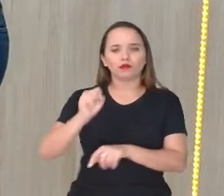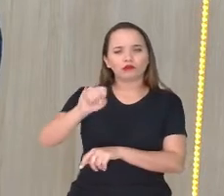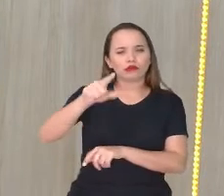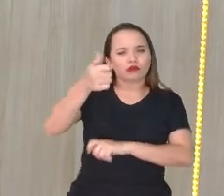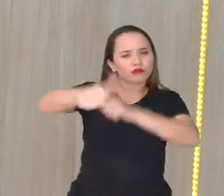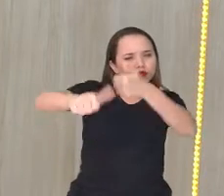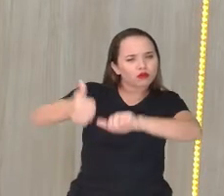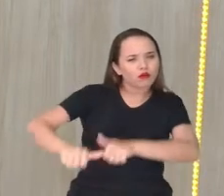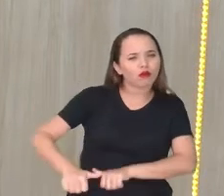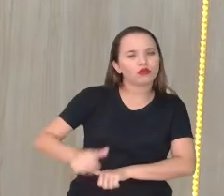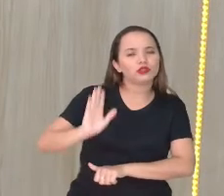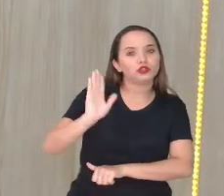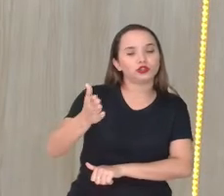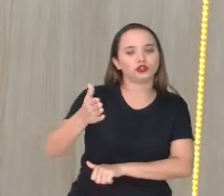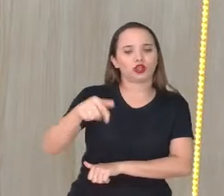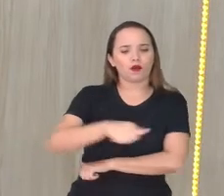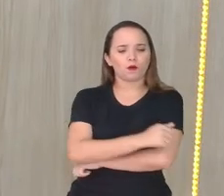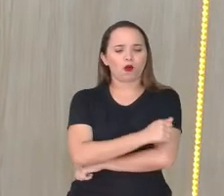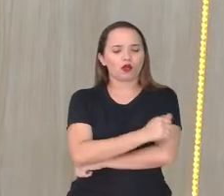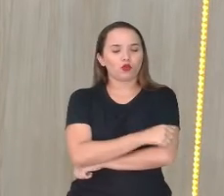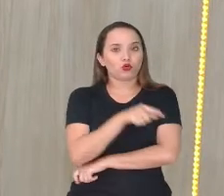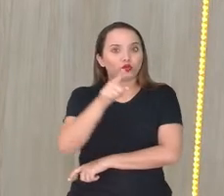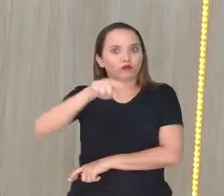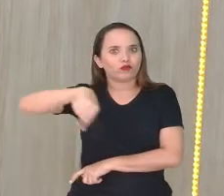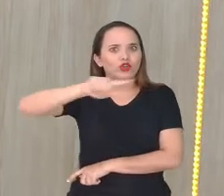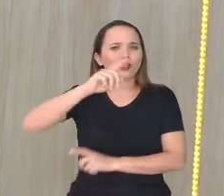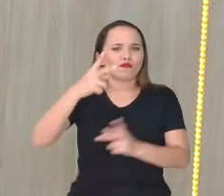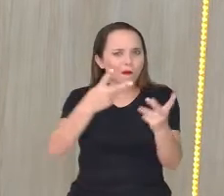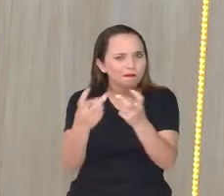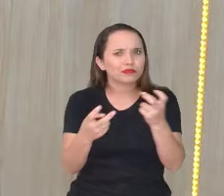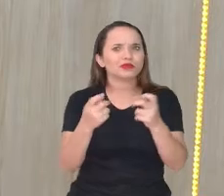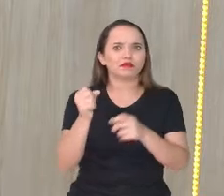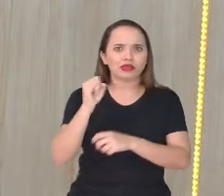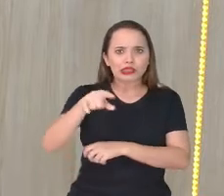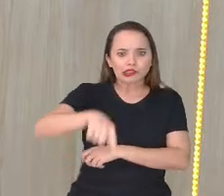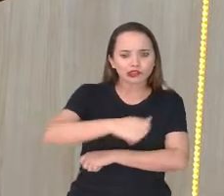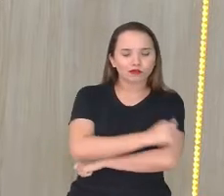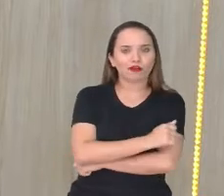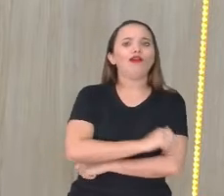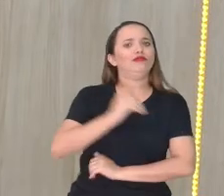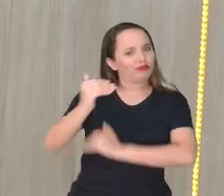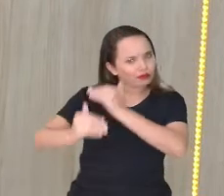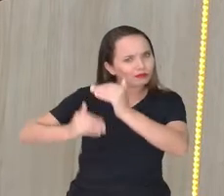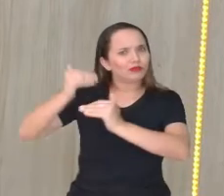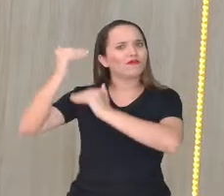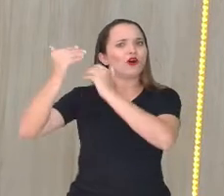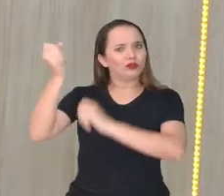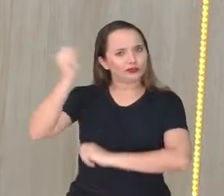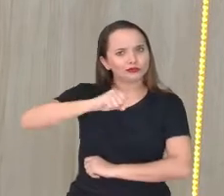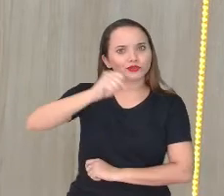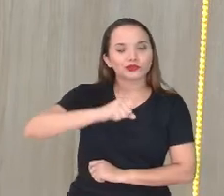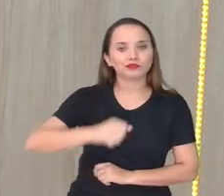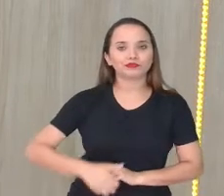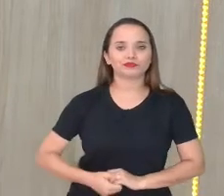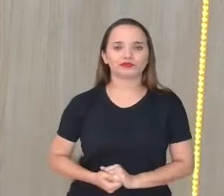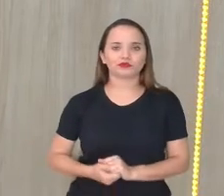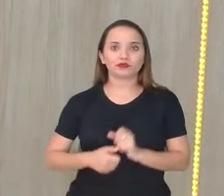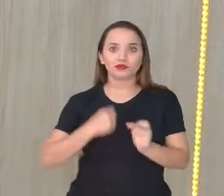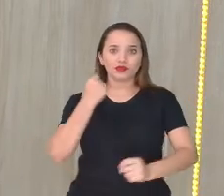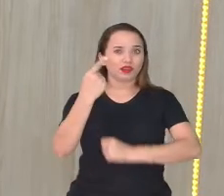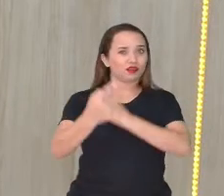realmente avance, então ele vai perceber que ele está progredindo. Muitas vezes a família nem